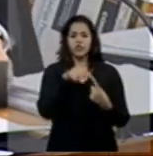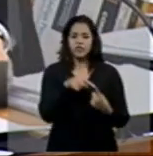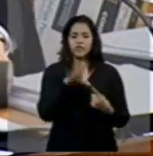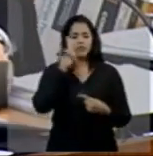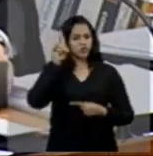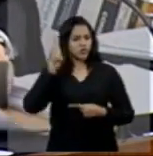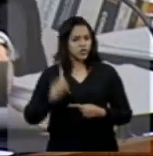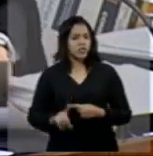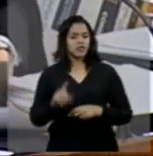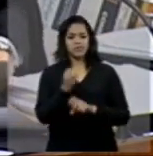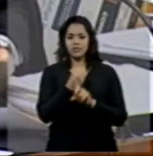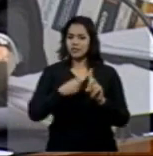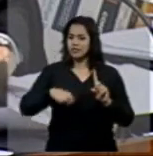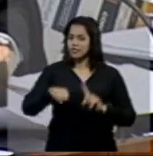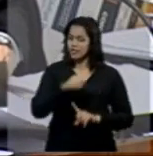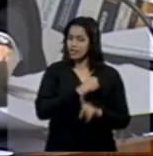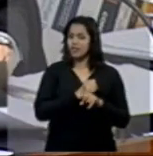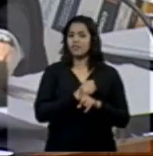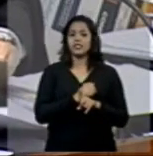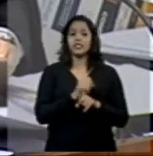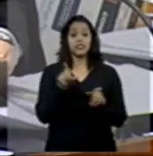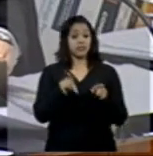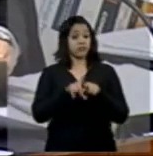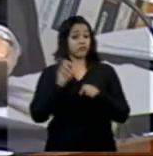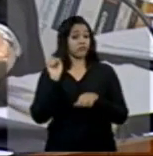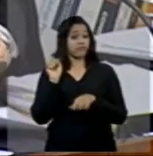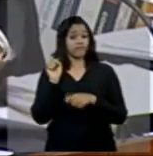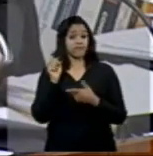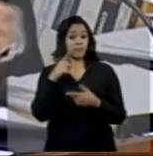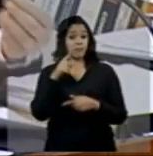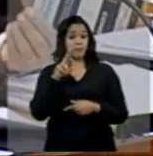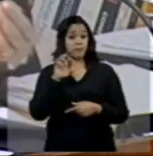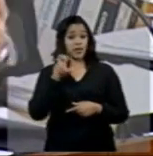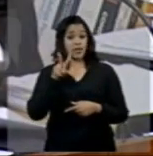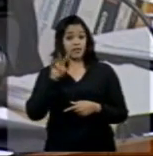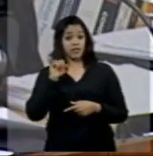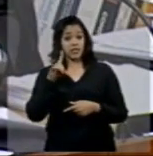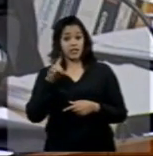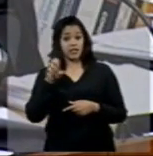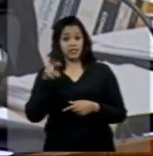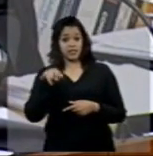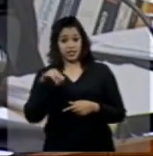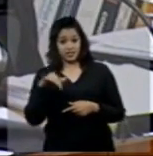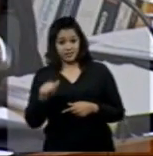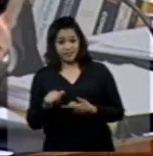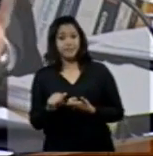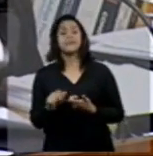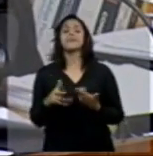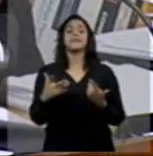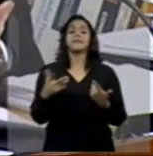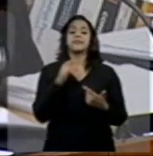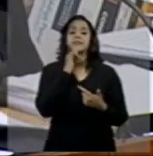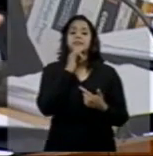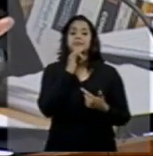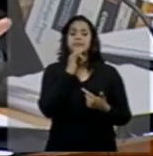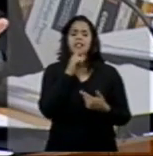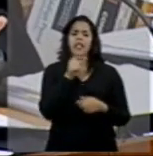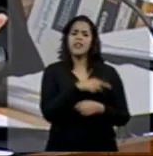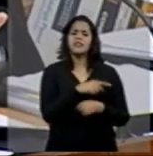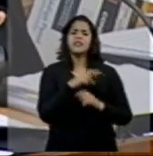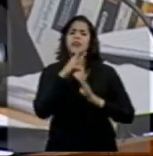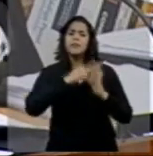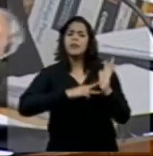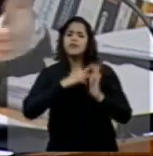direitos sociais e previdenciários. O que é diferente nesse método de